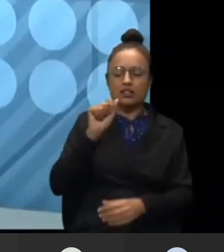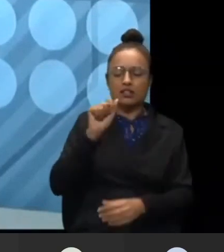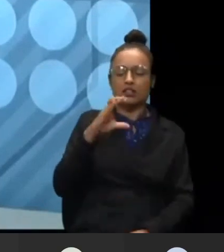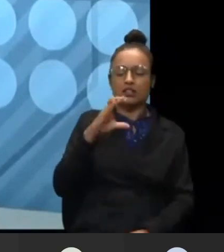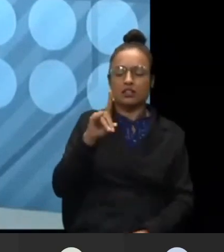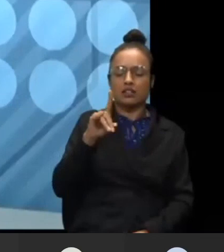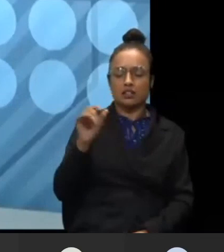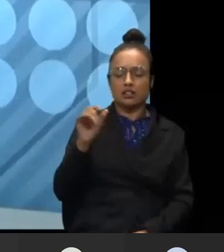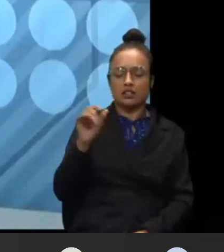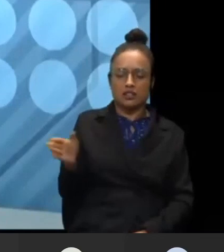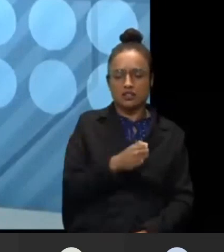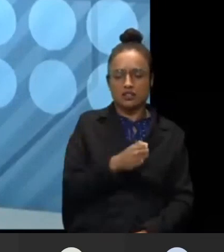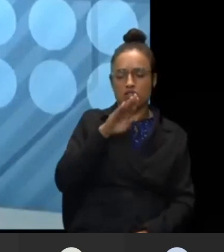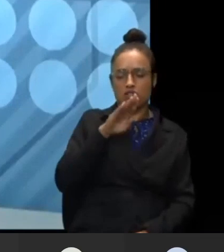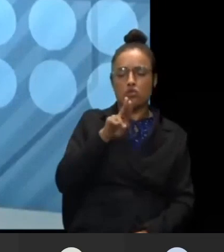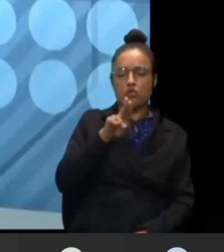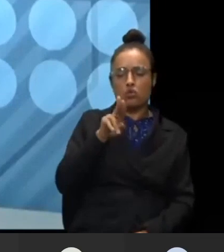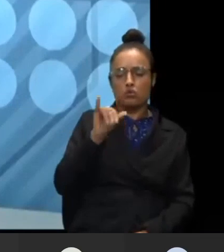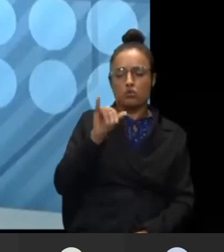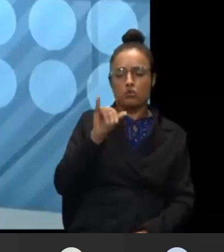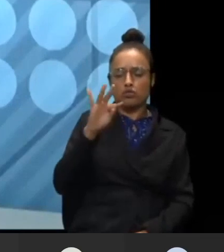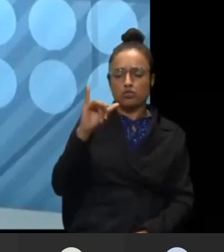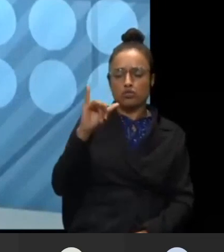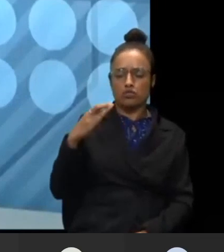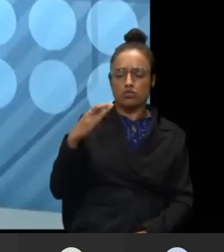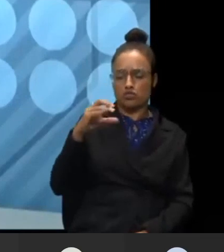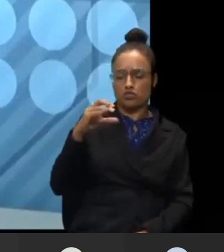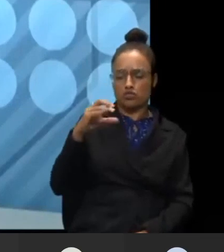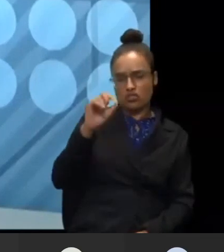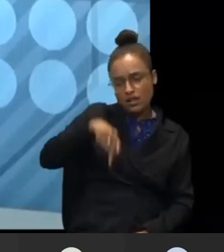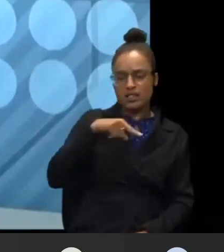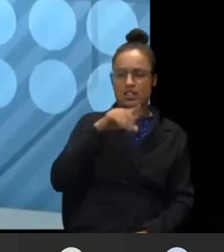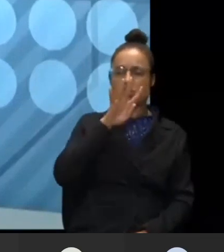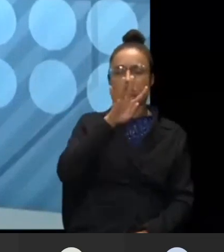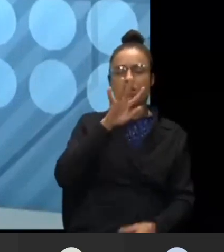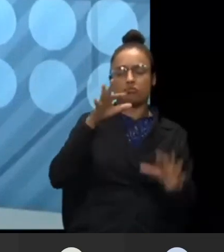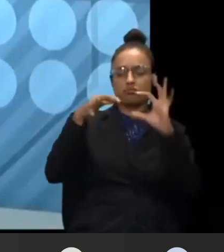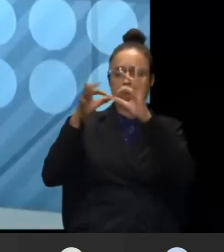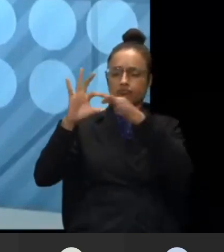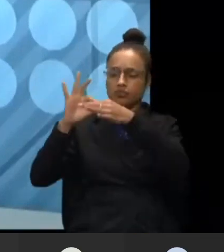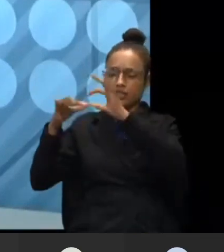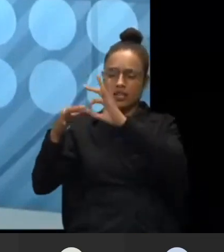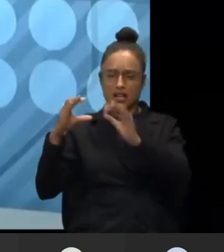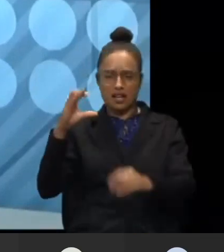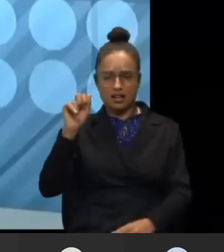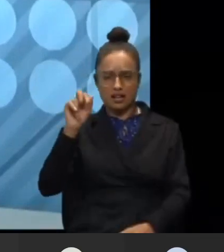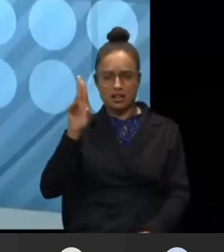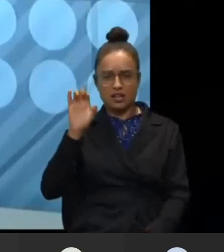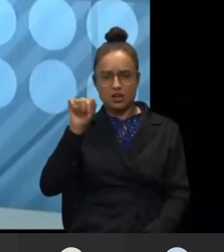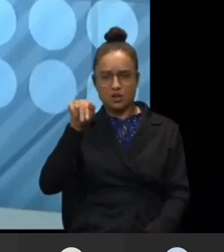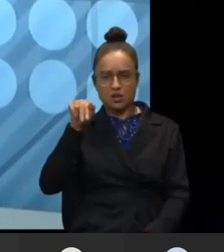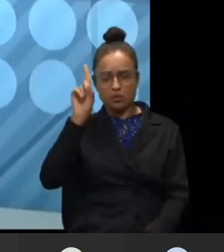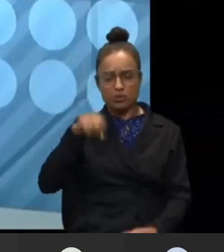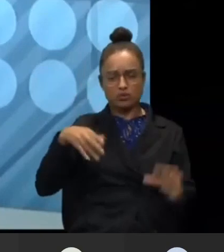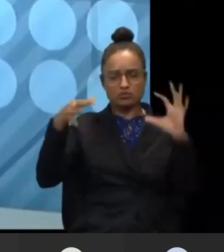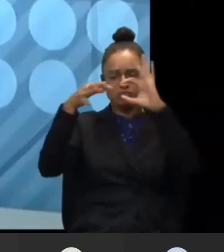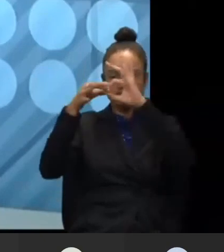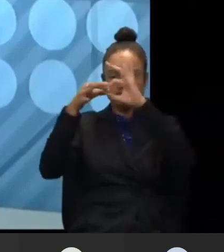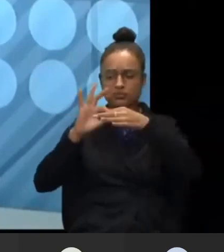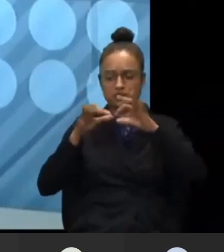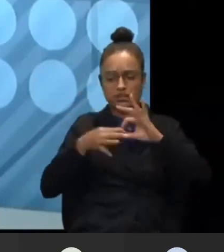graxo volátil. Então, o ácido butírico, esse ácido graxo com 4 carbonos na cadeia, ele dá aquele aroma característico